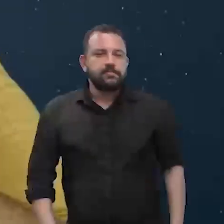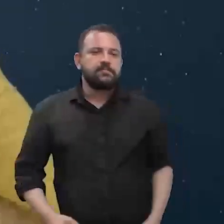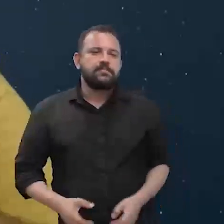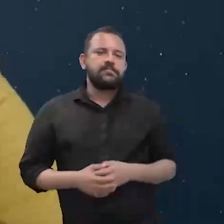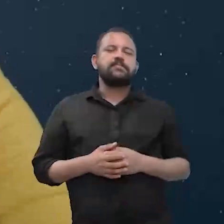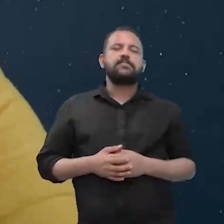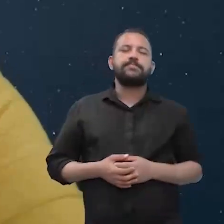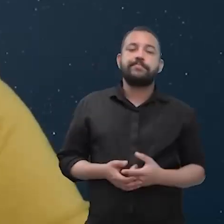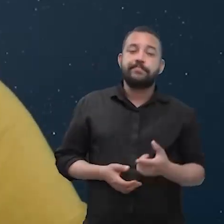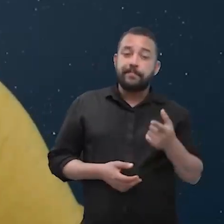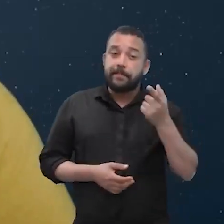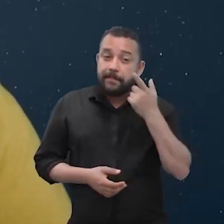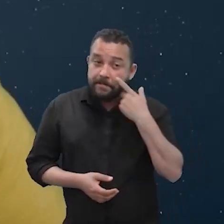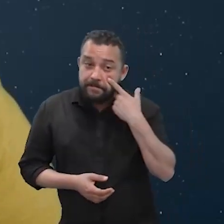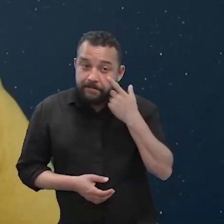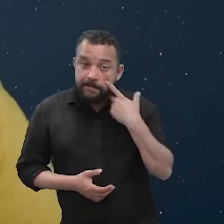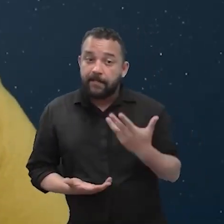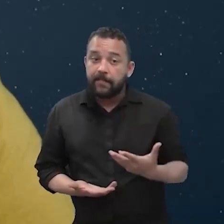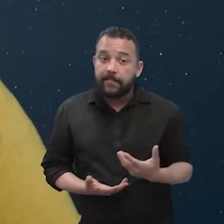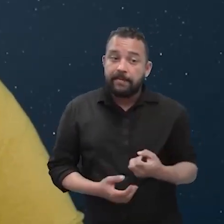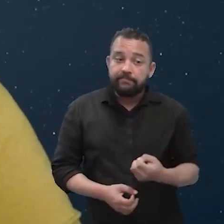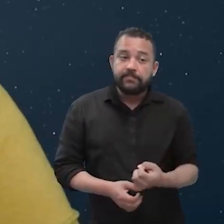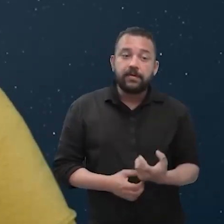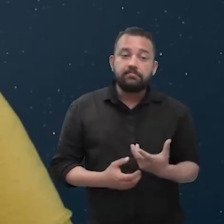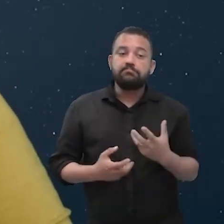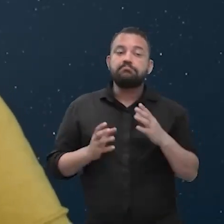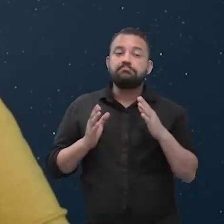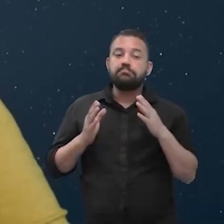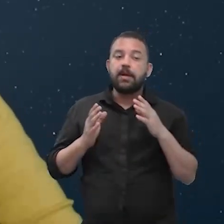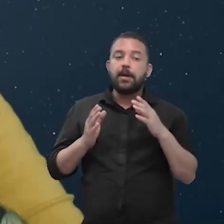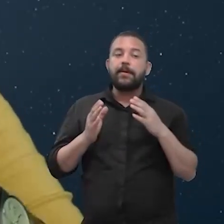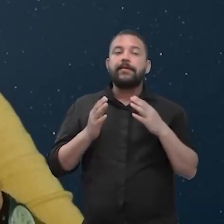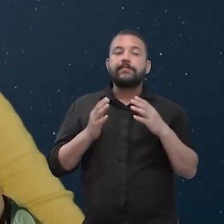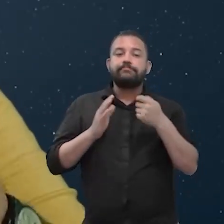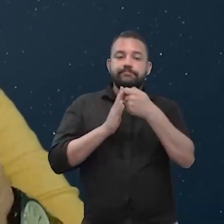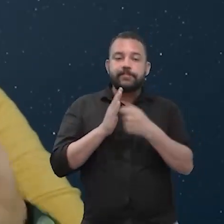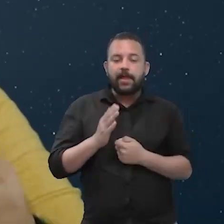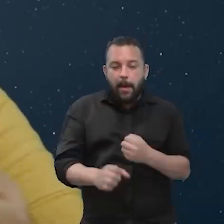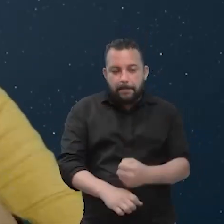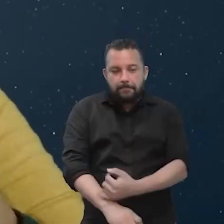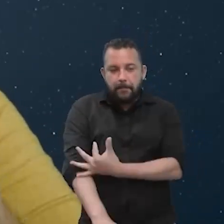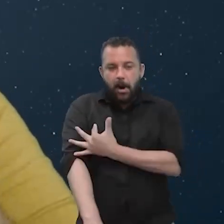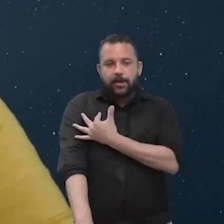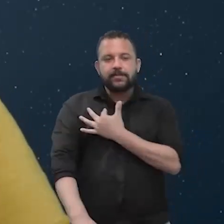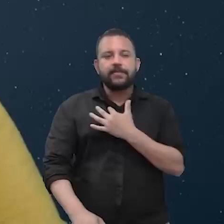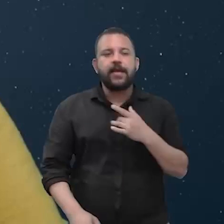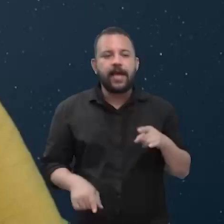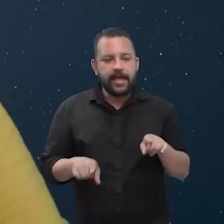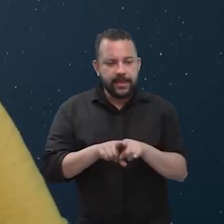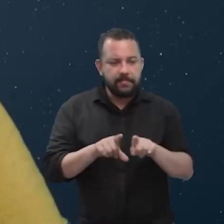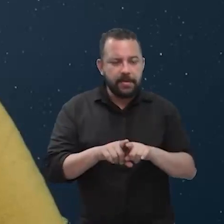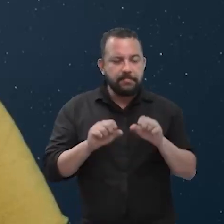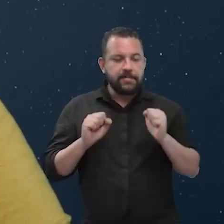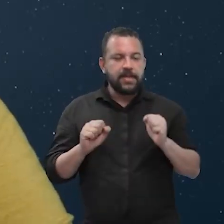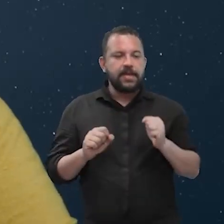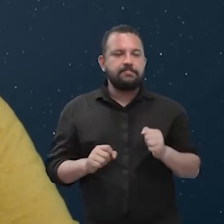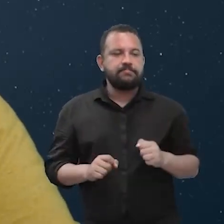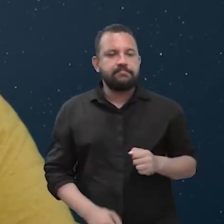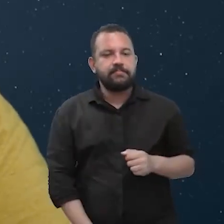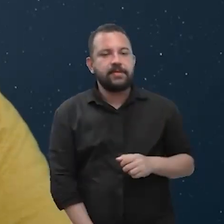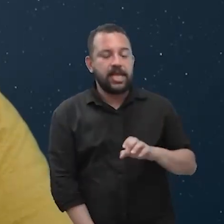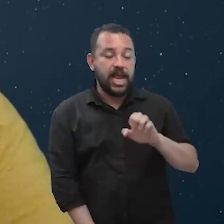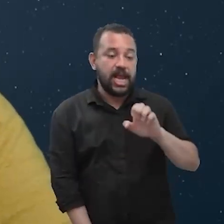Presta atenção, fera. Função emotiva, ela também é chamada de função expressiva. É